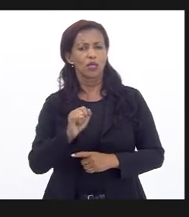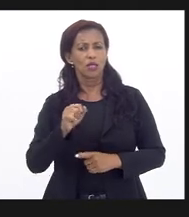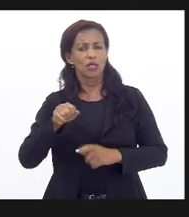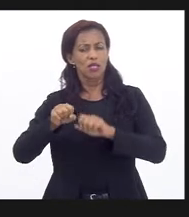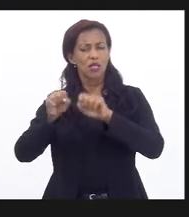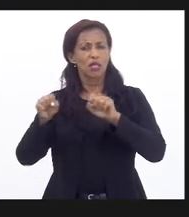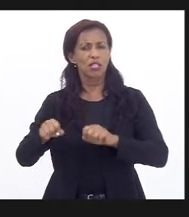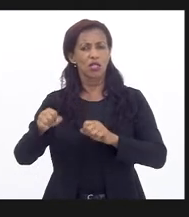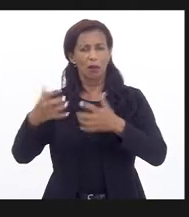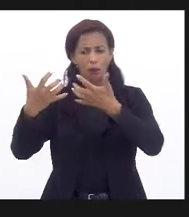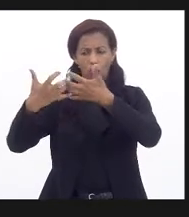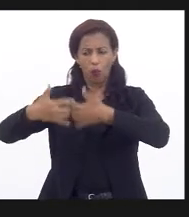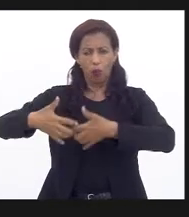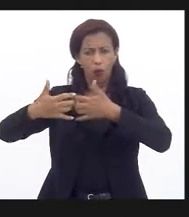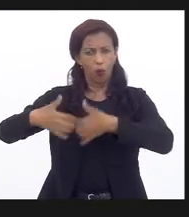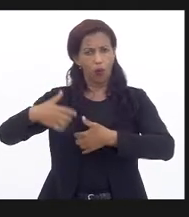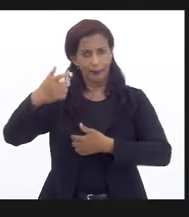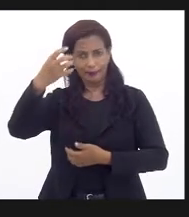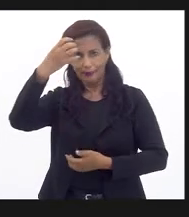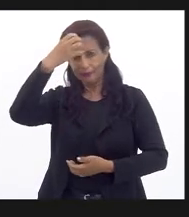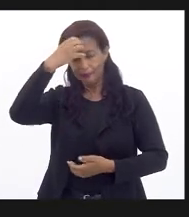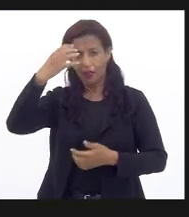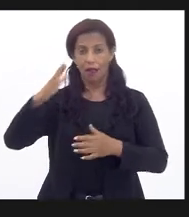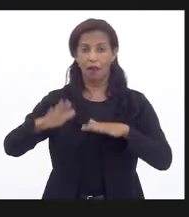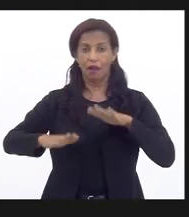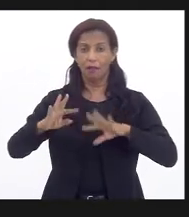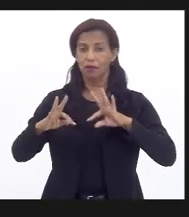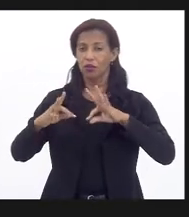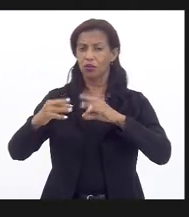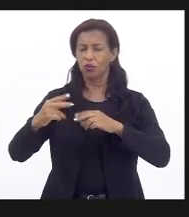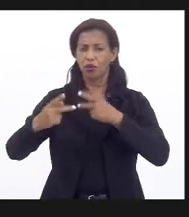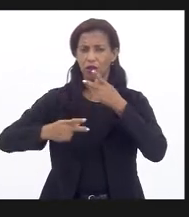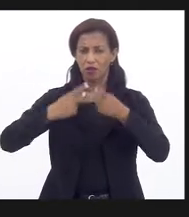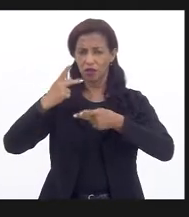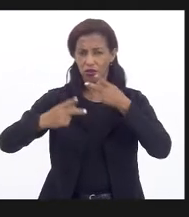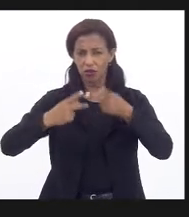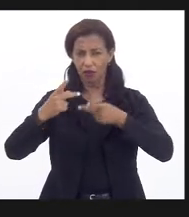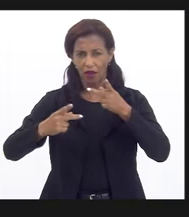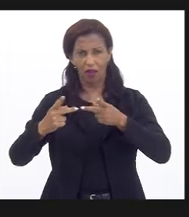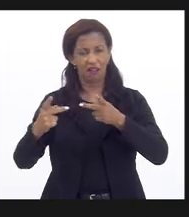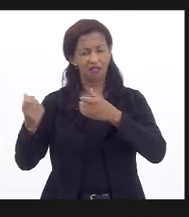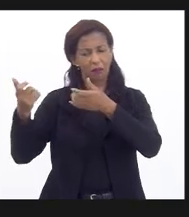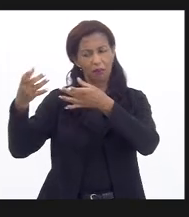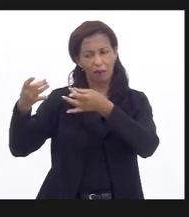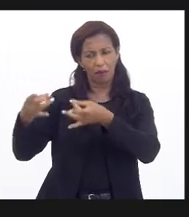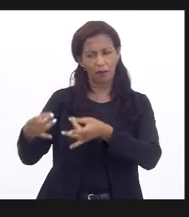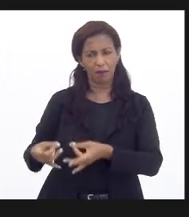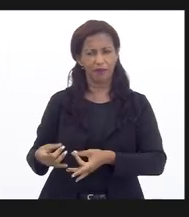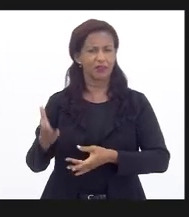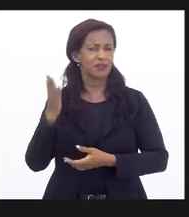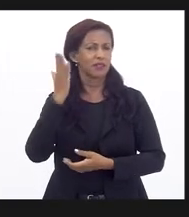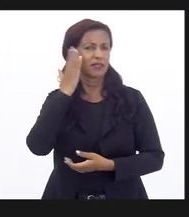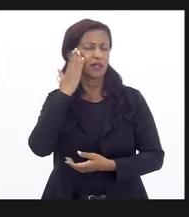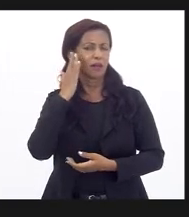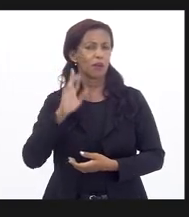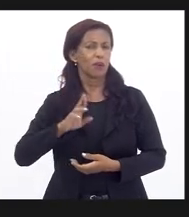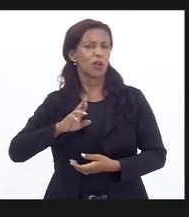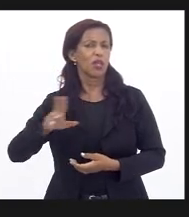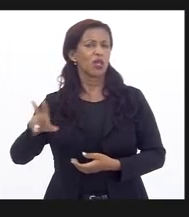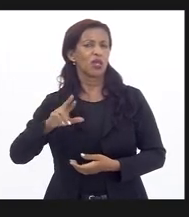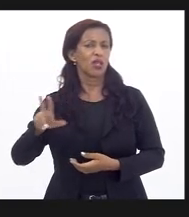e do cérebro. Apesar de todos os argumentos apresentados, sabemos que não é suficiente o